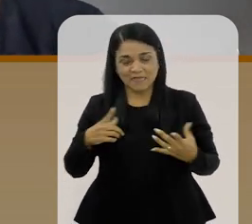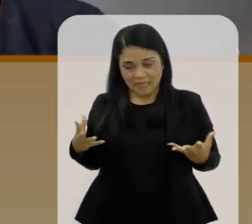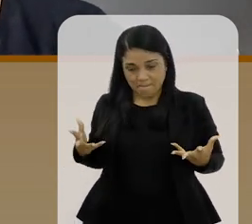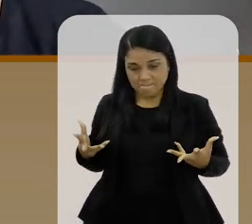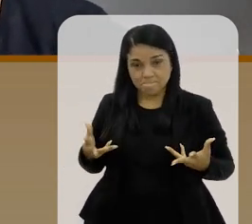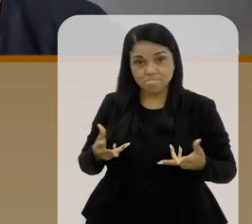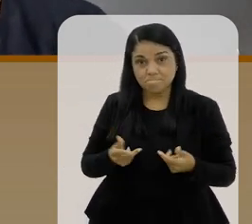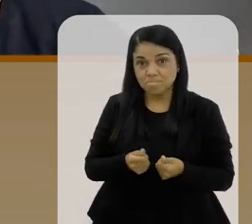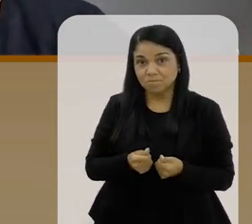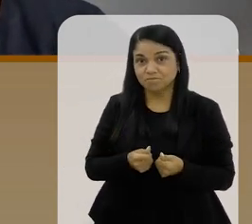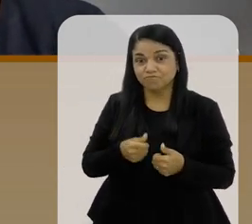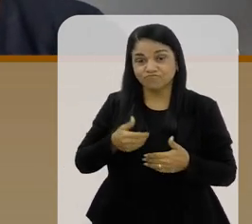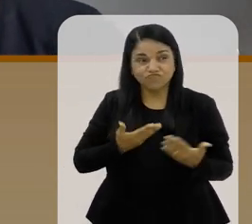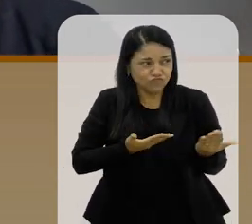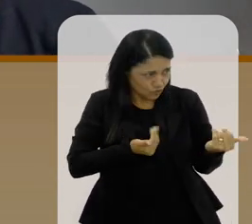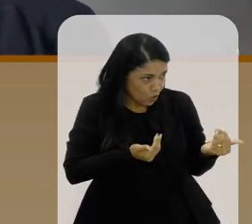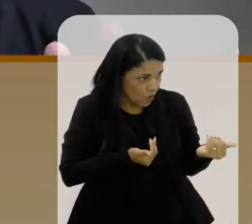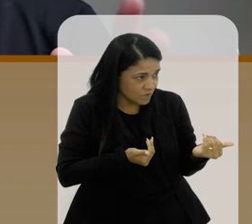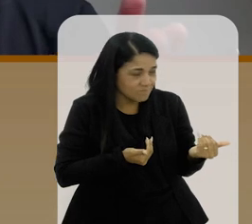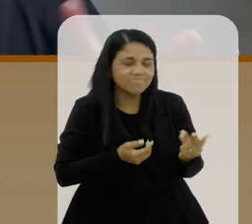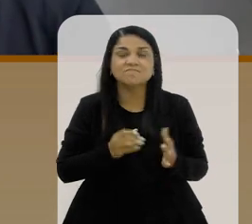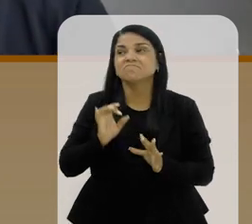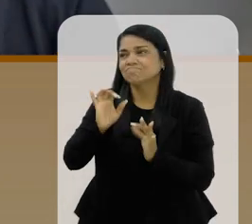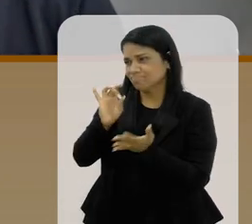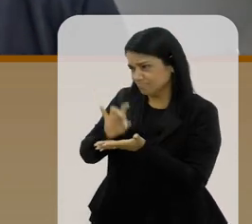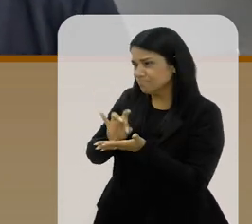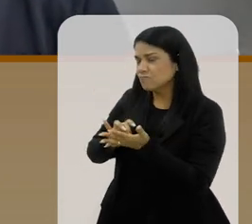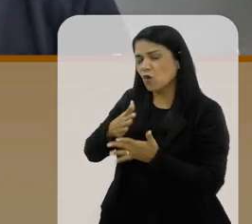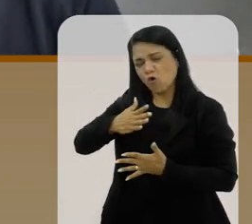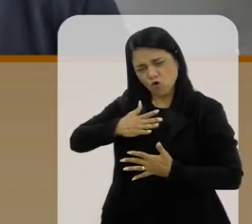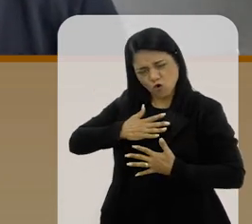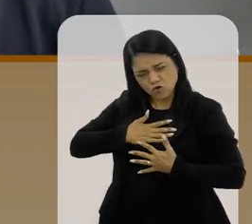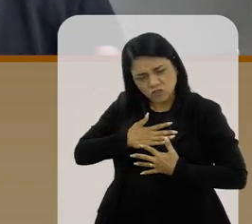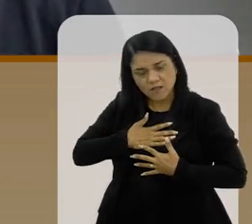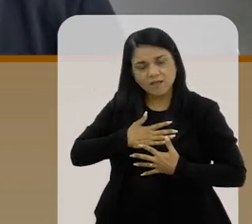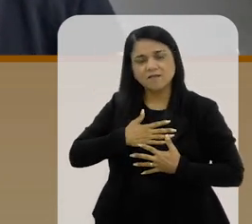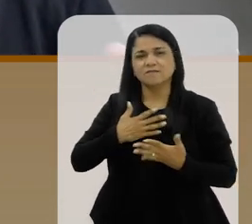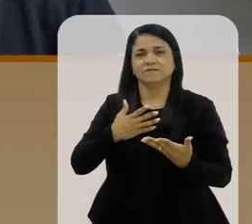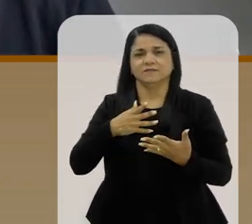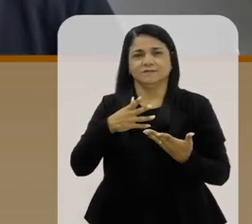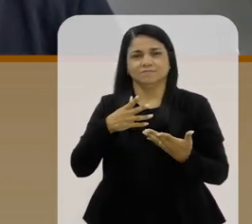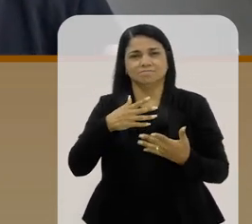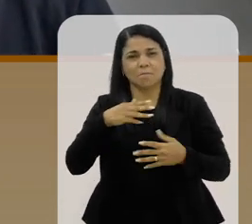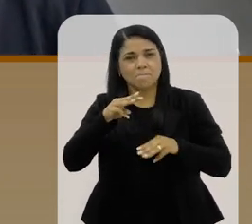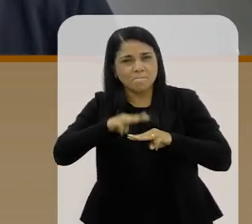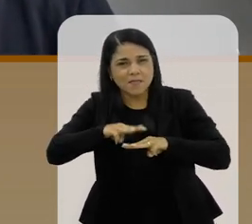das suas habilidades ainda jovem, né? Sim, era uma coisa que eu gostava de fazer, era